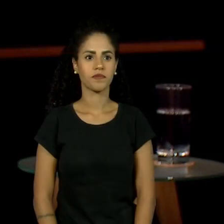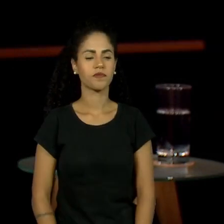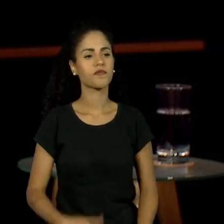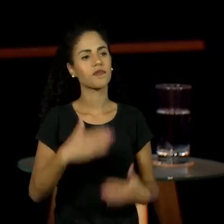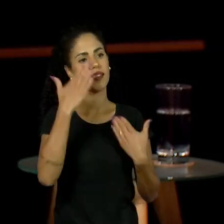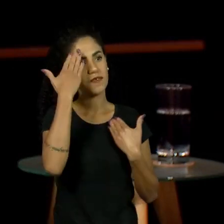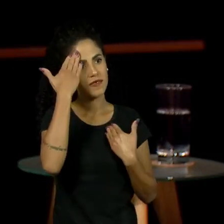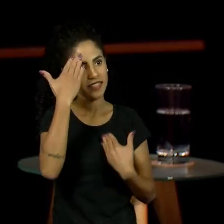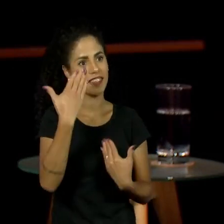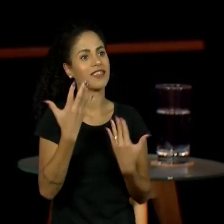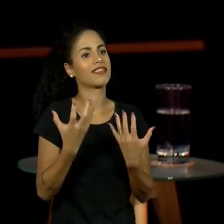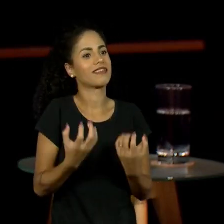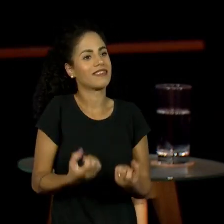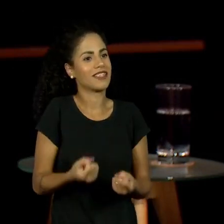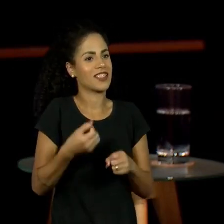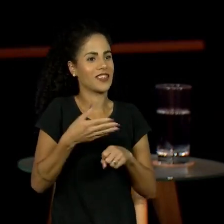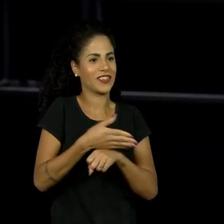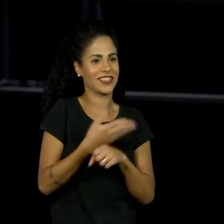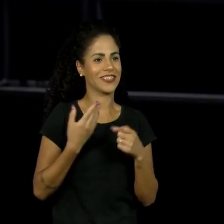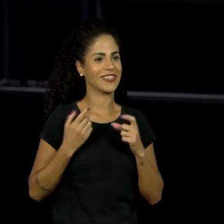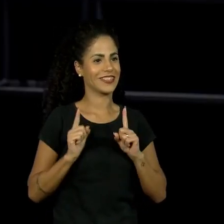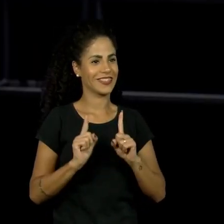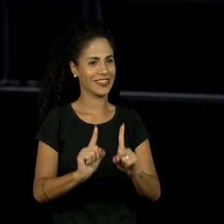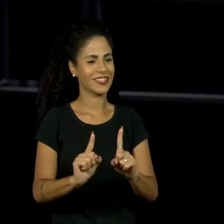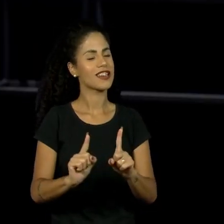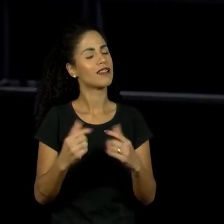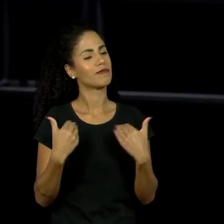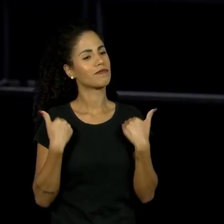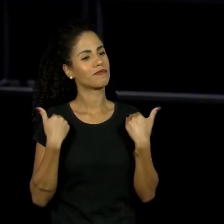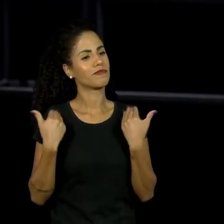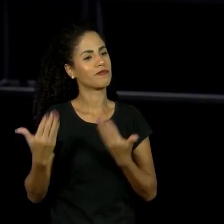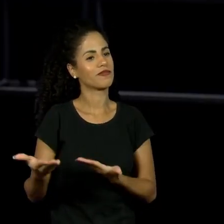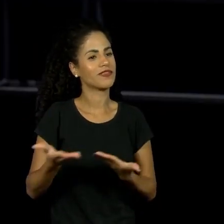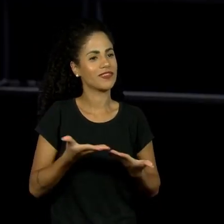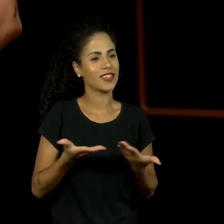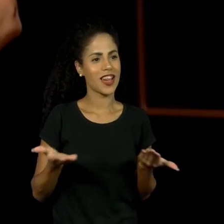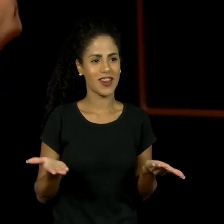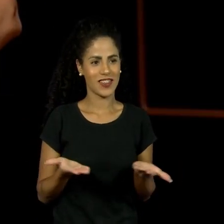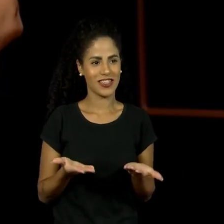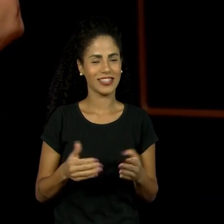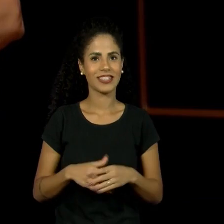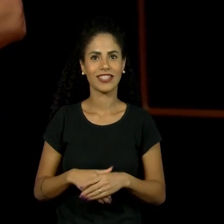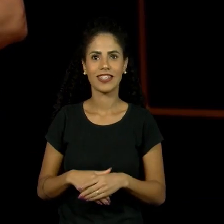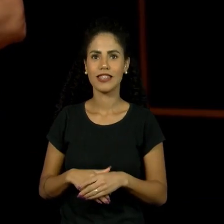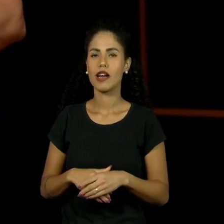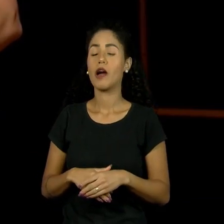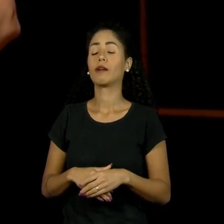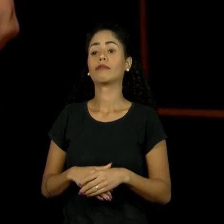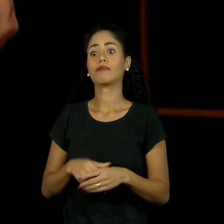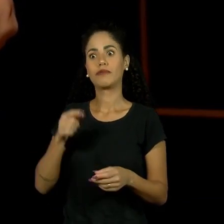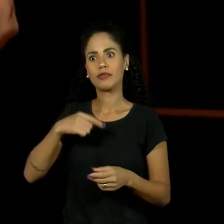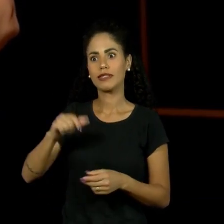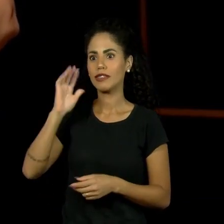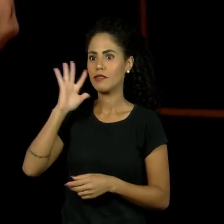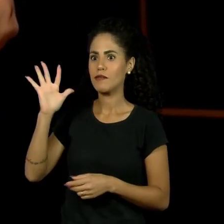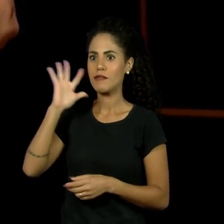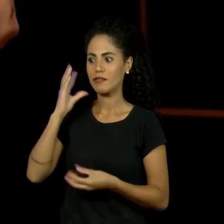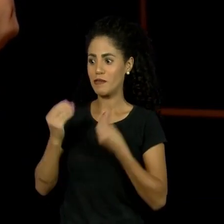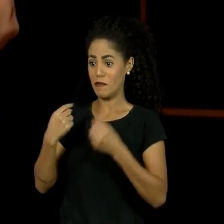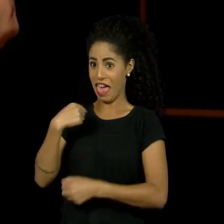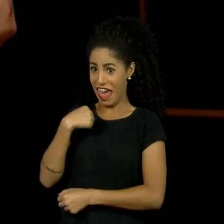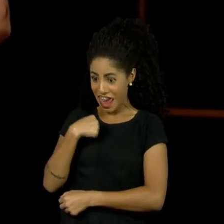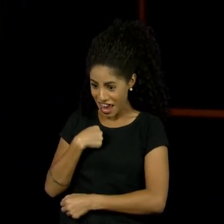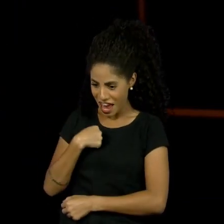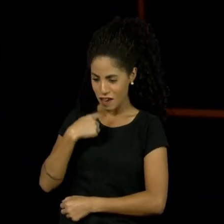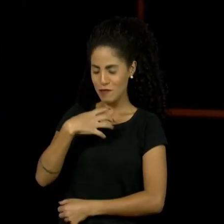Obrigado por ter aceitado o nosso convite, Badi. É uma alegria te receber aqui, Badi. Vocês nem imaginam a felicidade que eu estou aqui